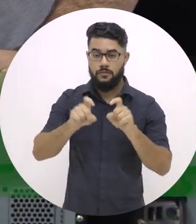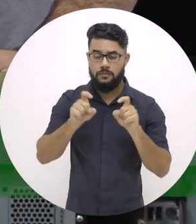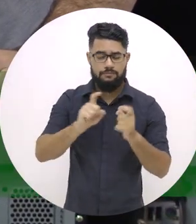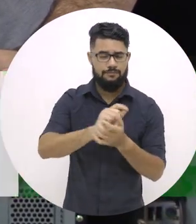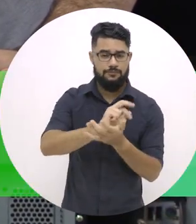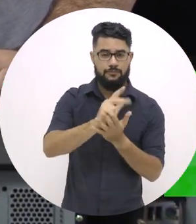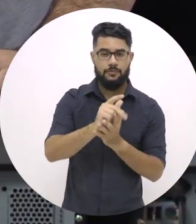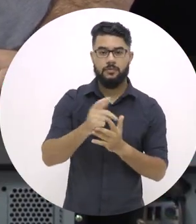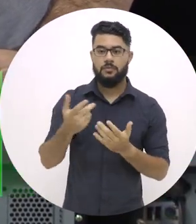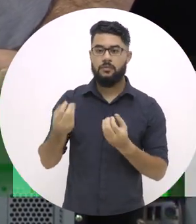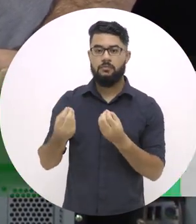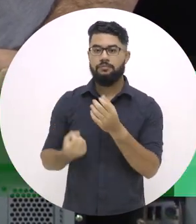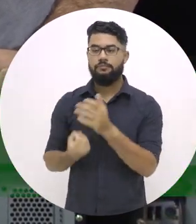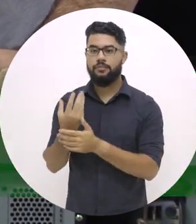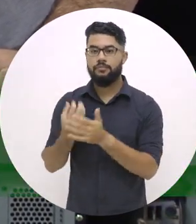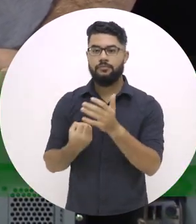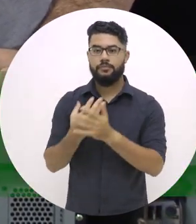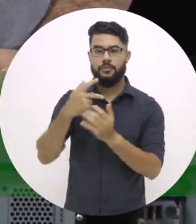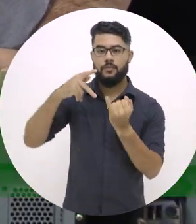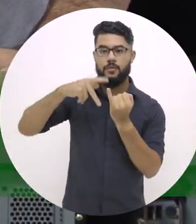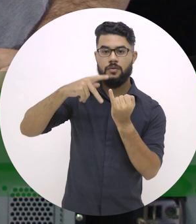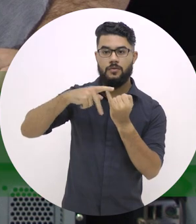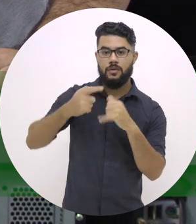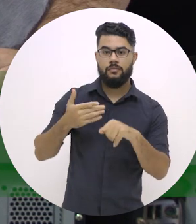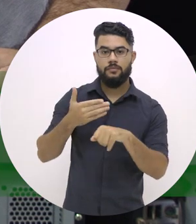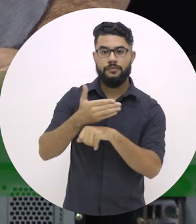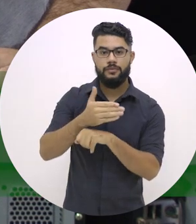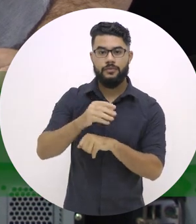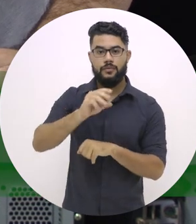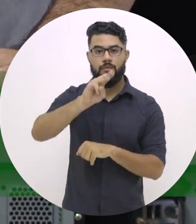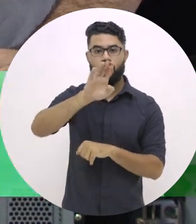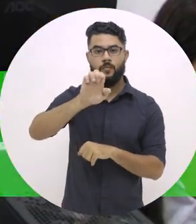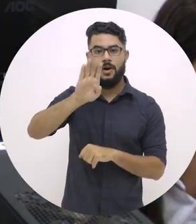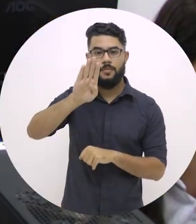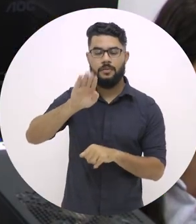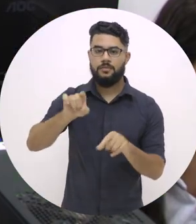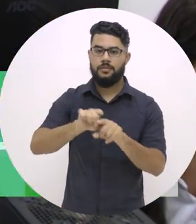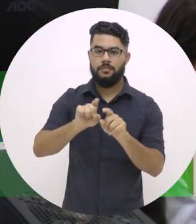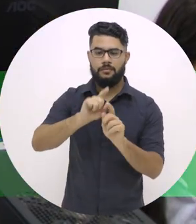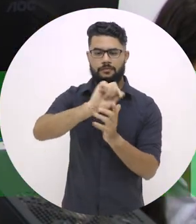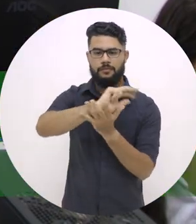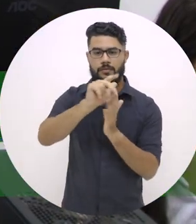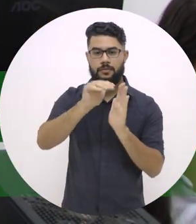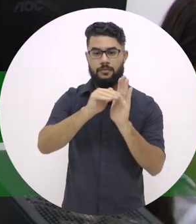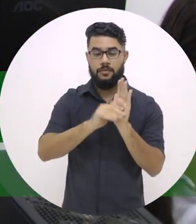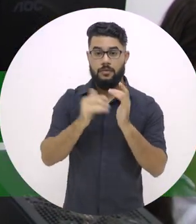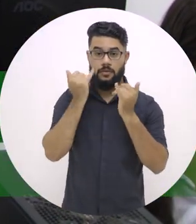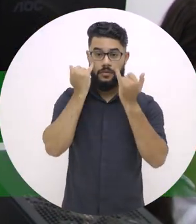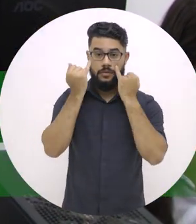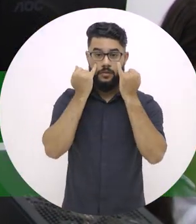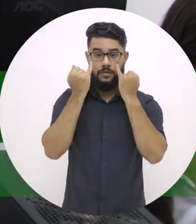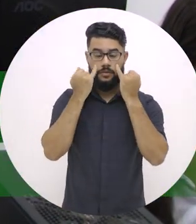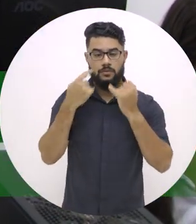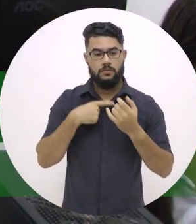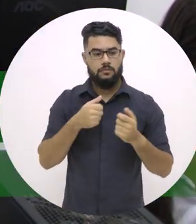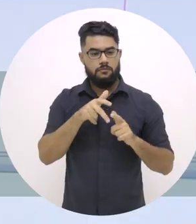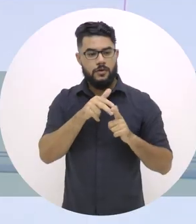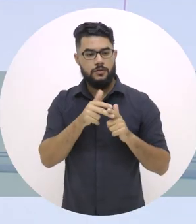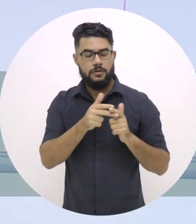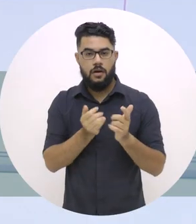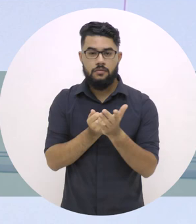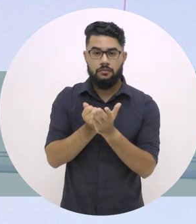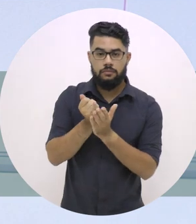aplicações com acesso à web e a banco de dados, realizar manutenção, instalação e configuração de redes